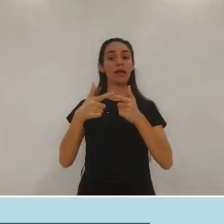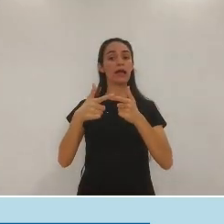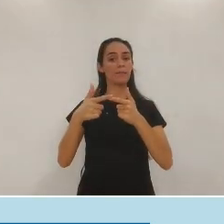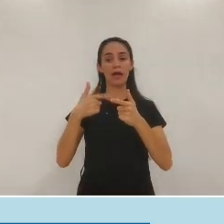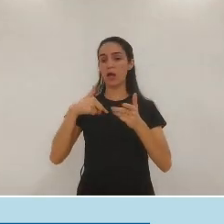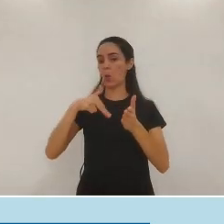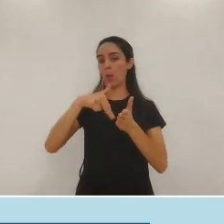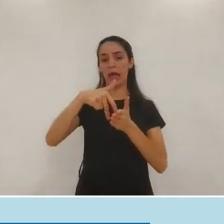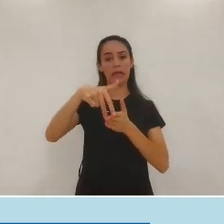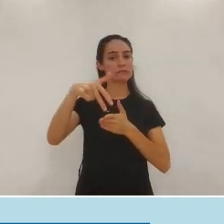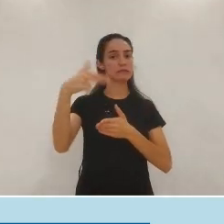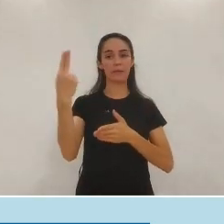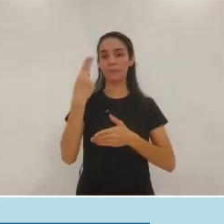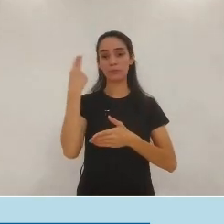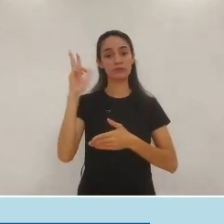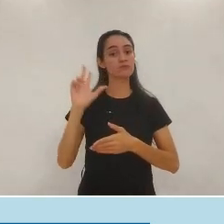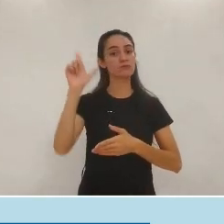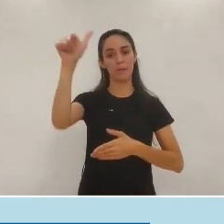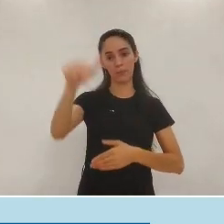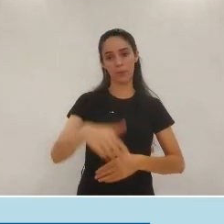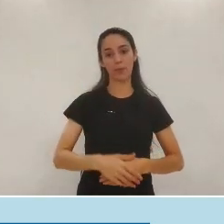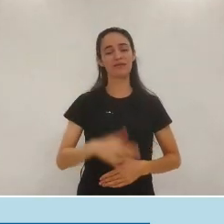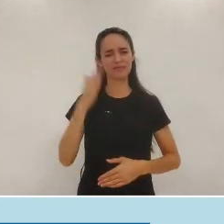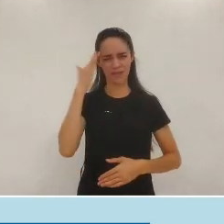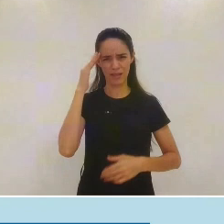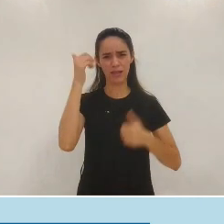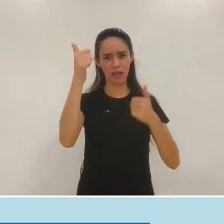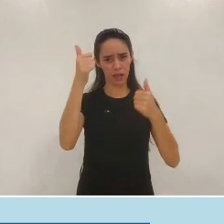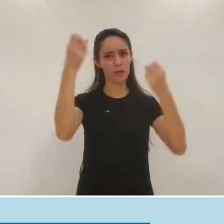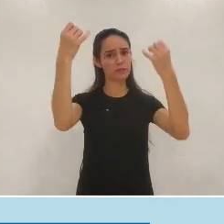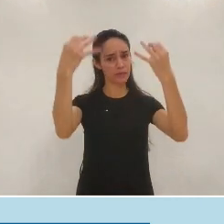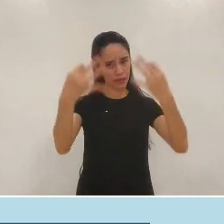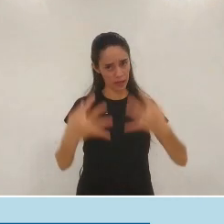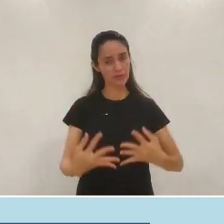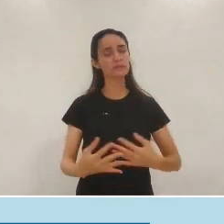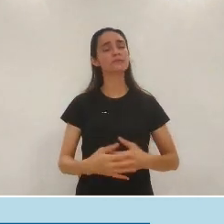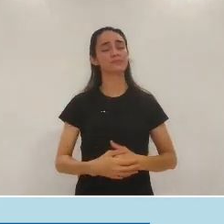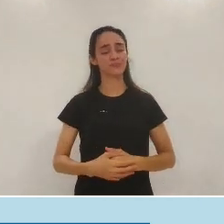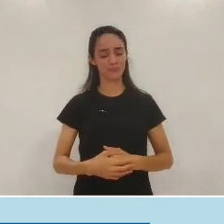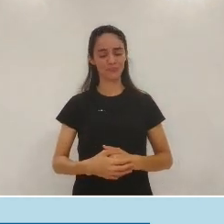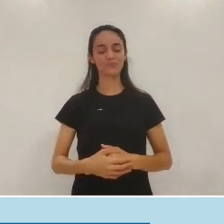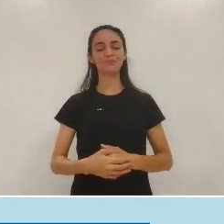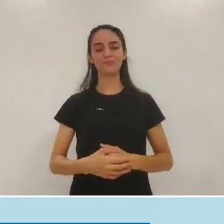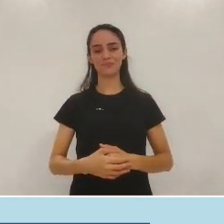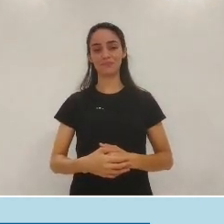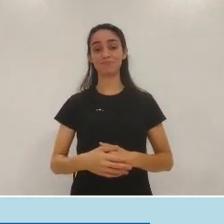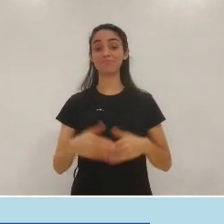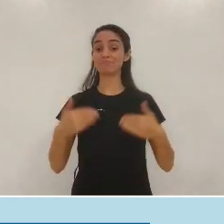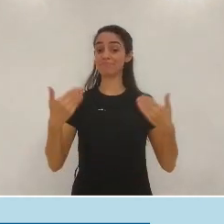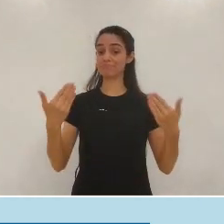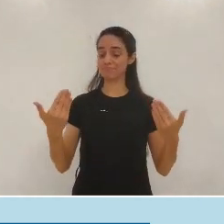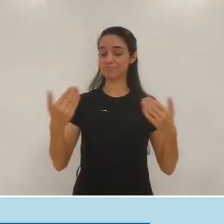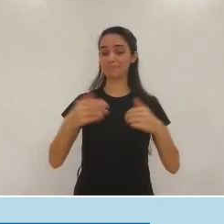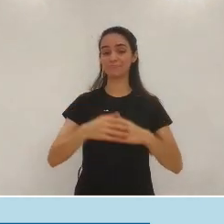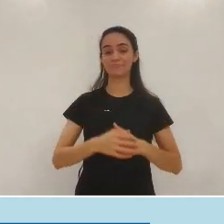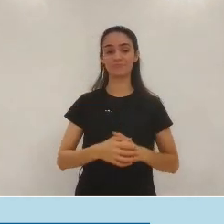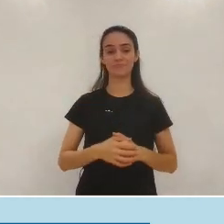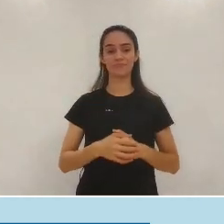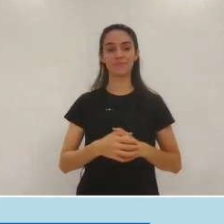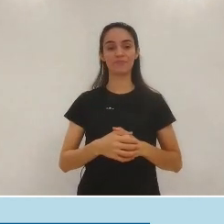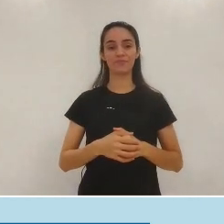falando muito rápido. Joinha? Foi? Ótimo. Então, aqui,